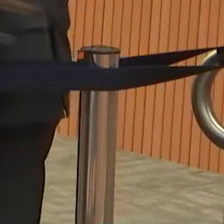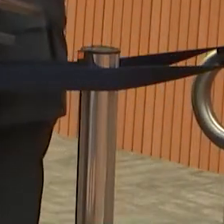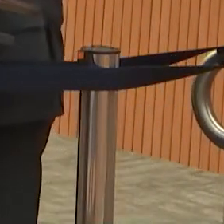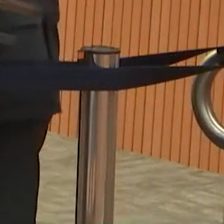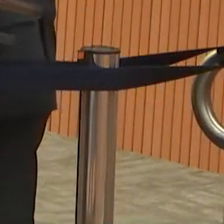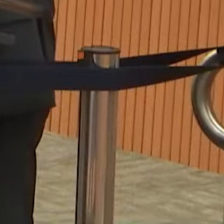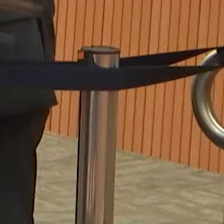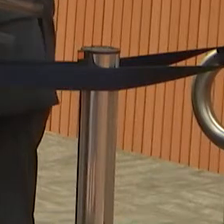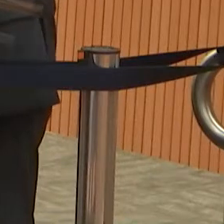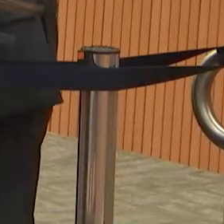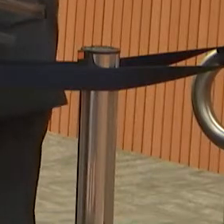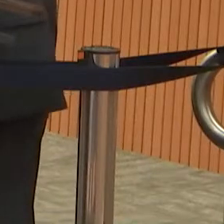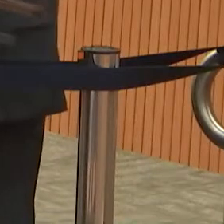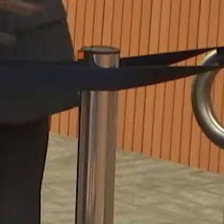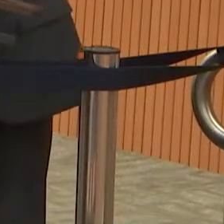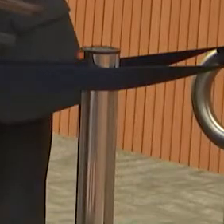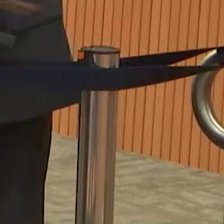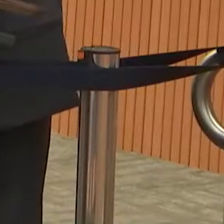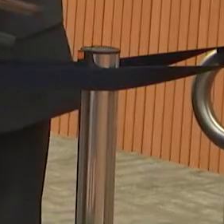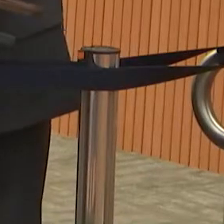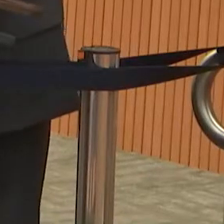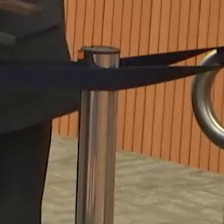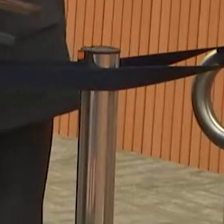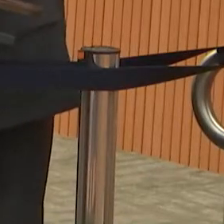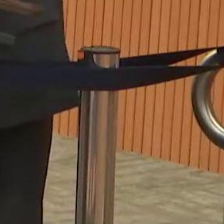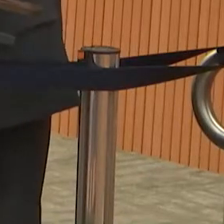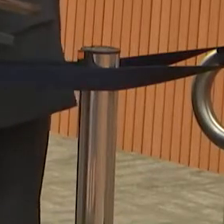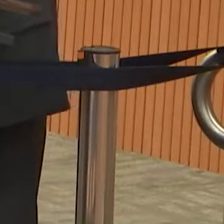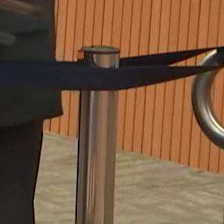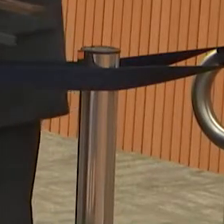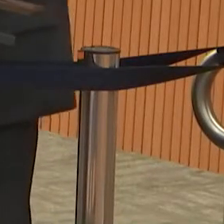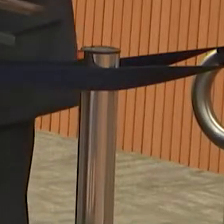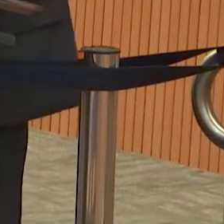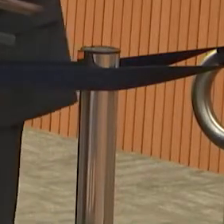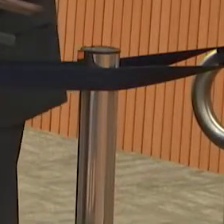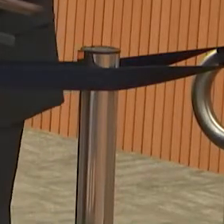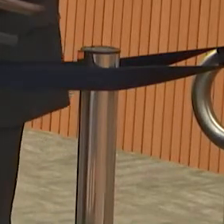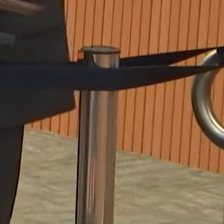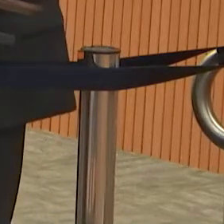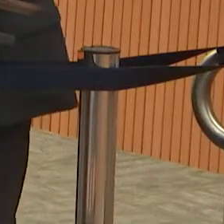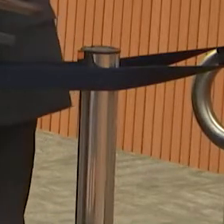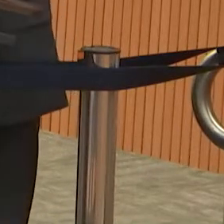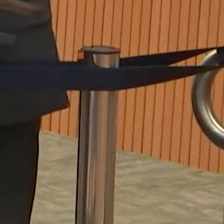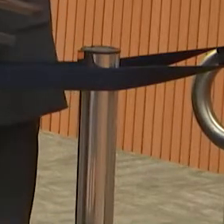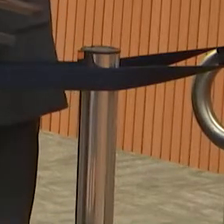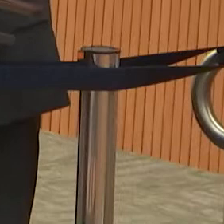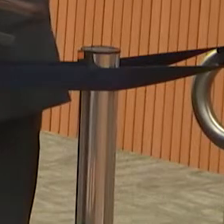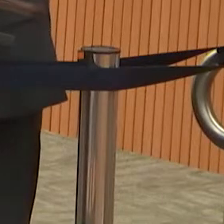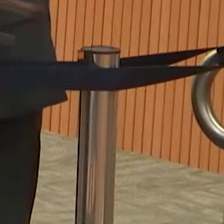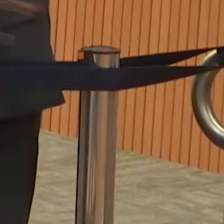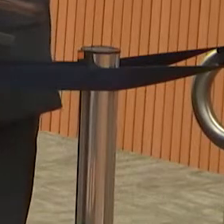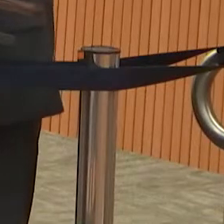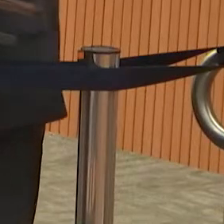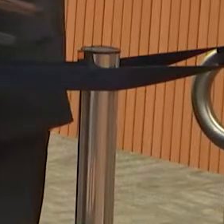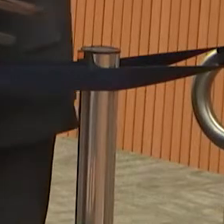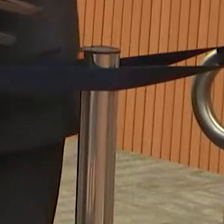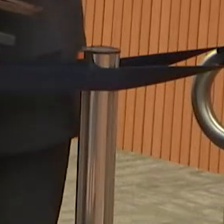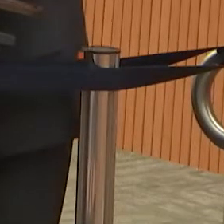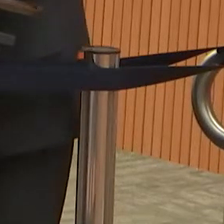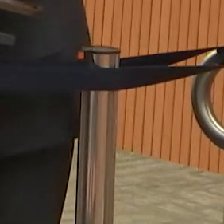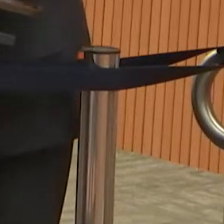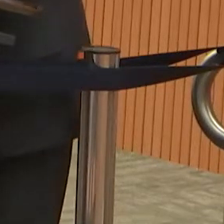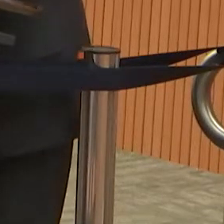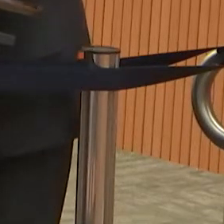Mais uma vez, muito boa noite a todos. É um prazer, uma